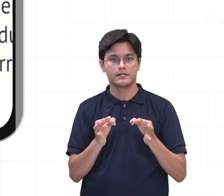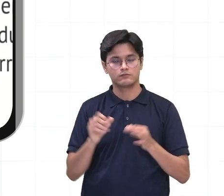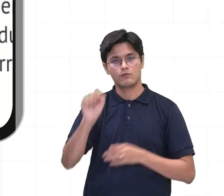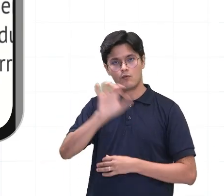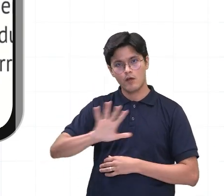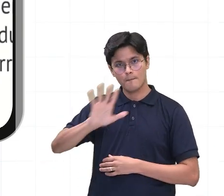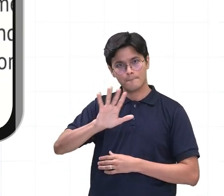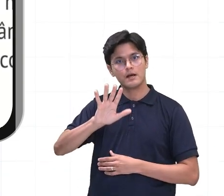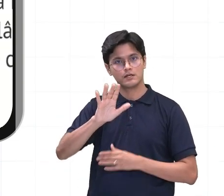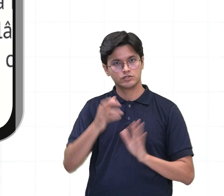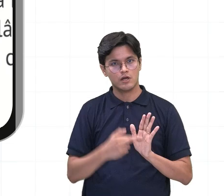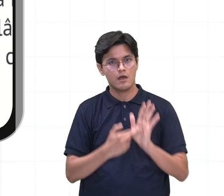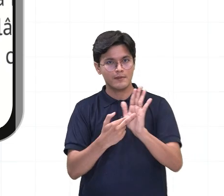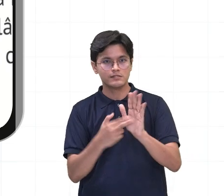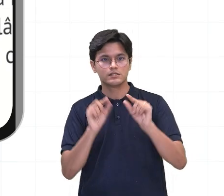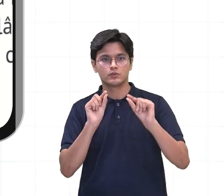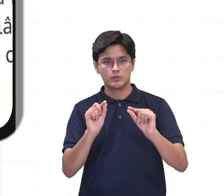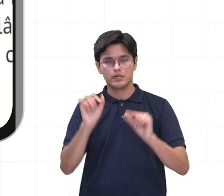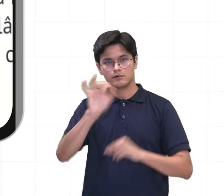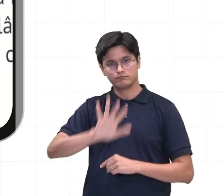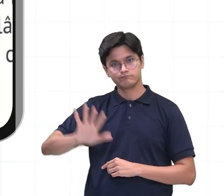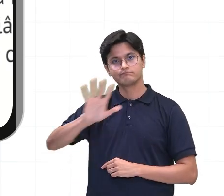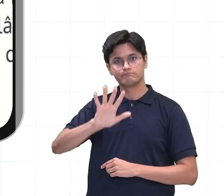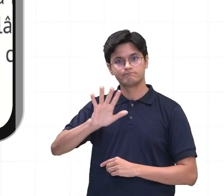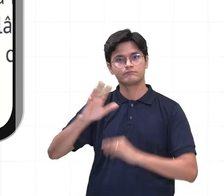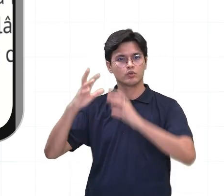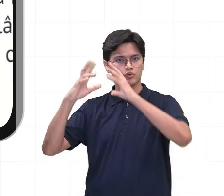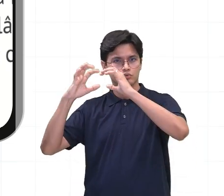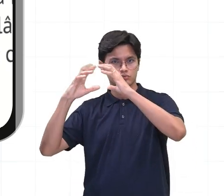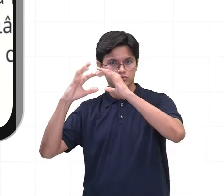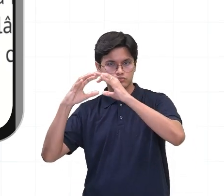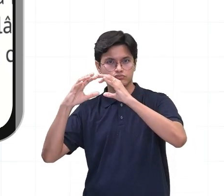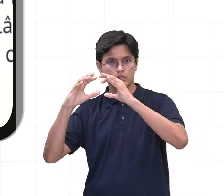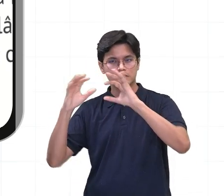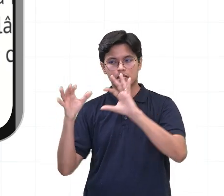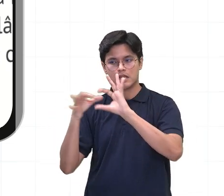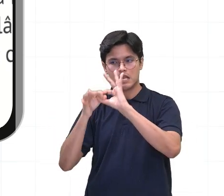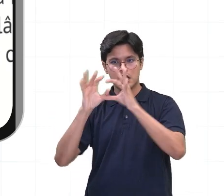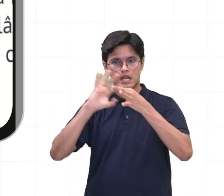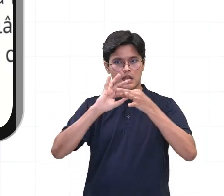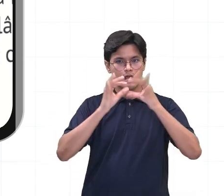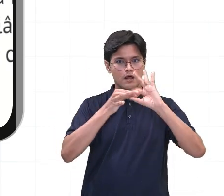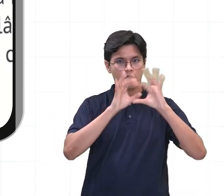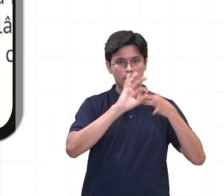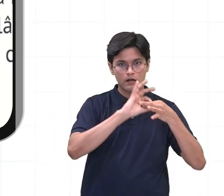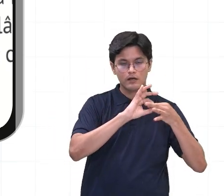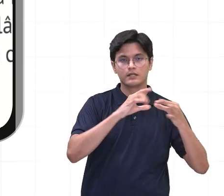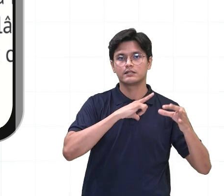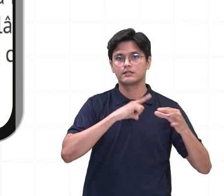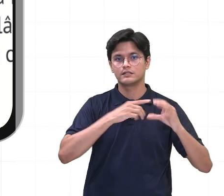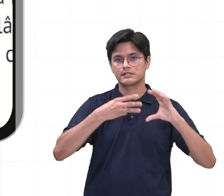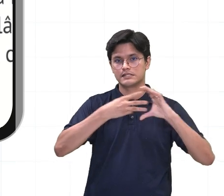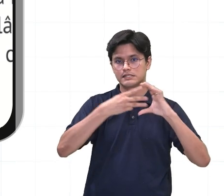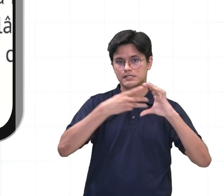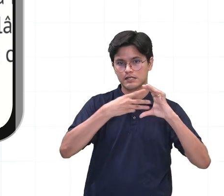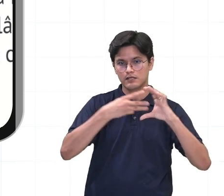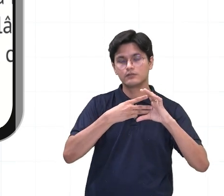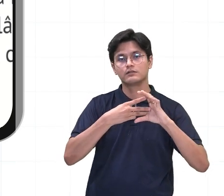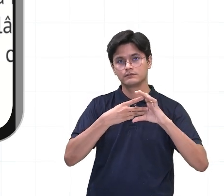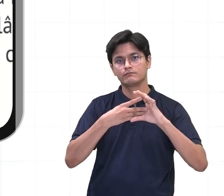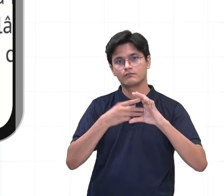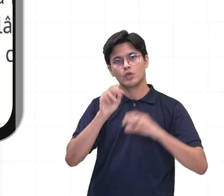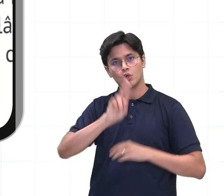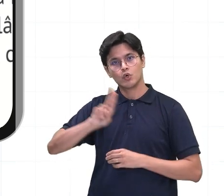neurônio. Então, esses neurônios, eles estão interligados, entre eles existem células da glia, e aí, através de